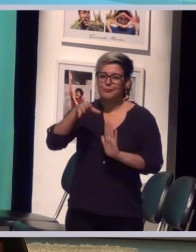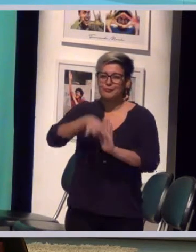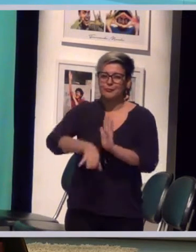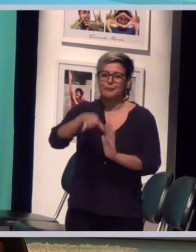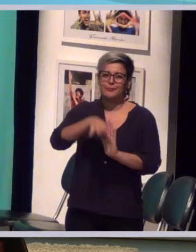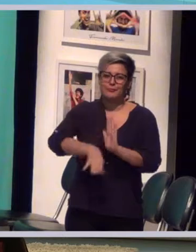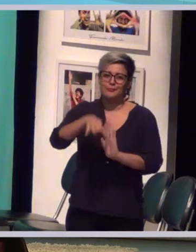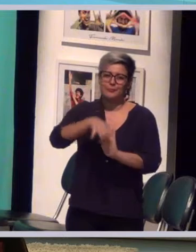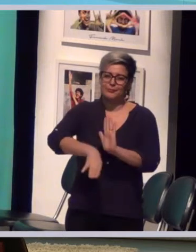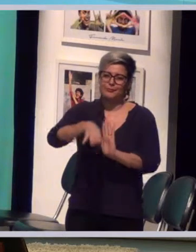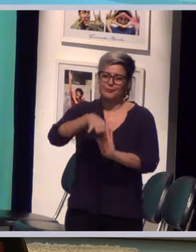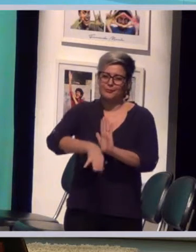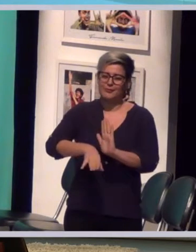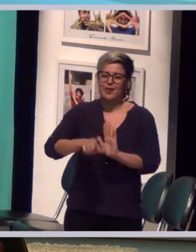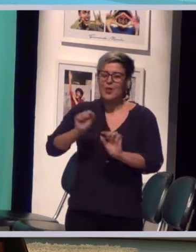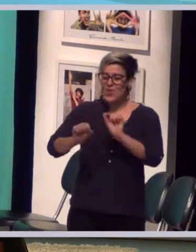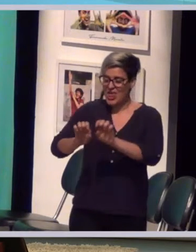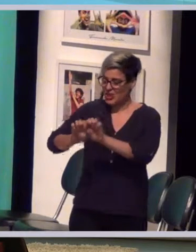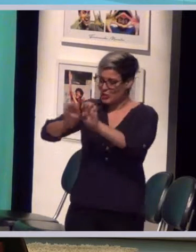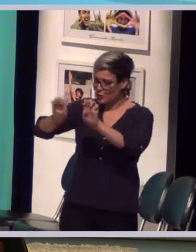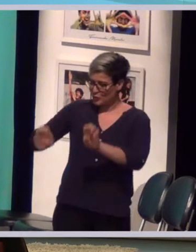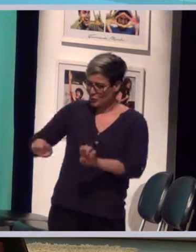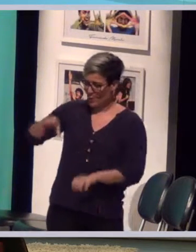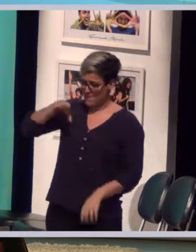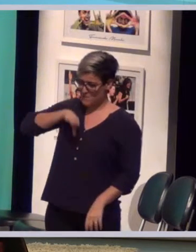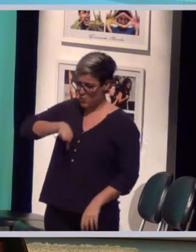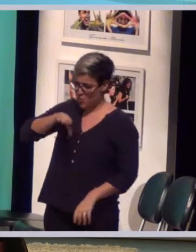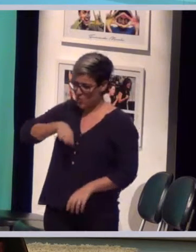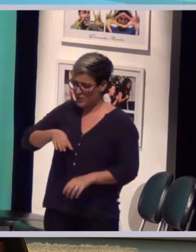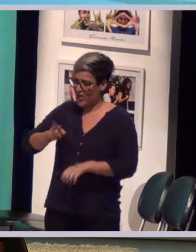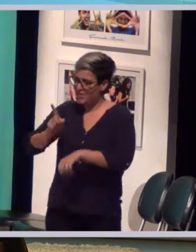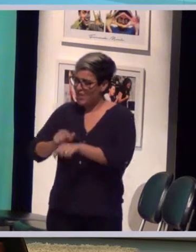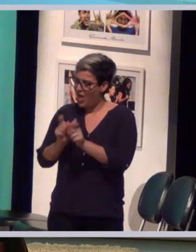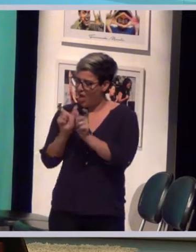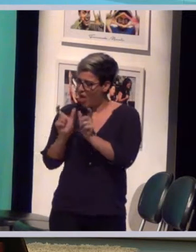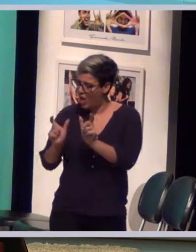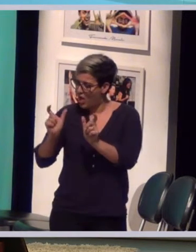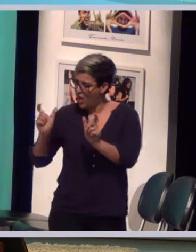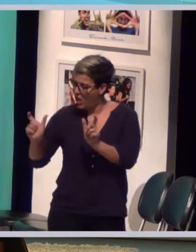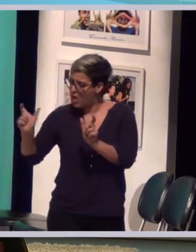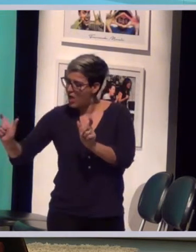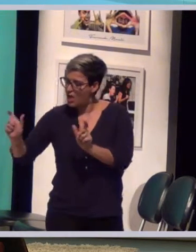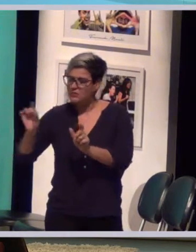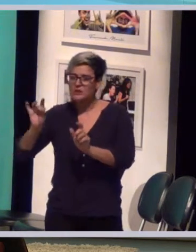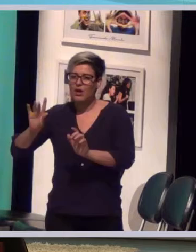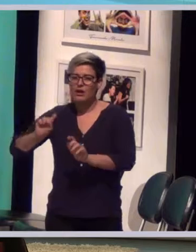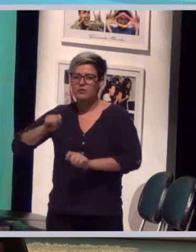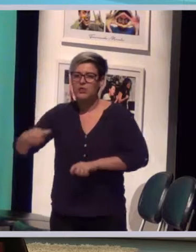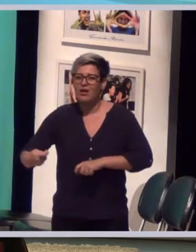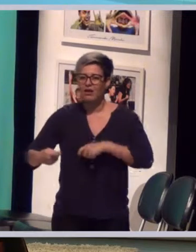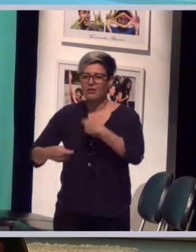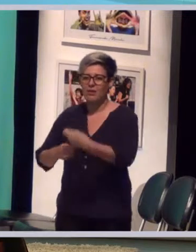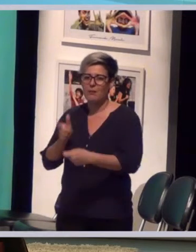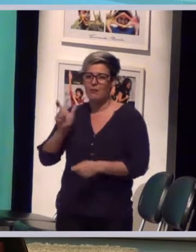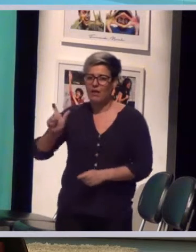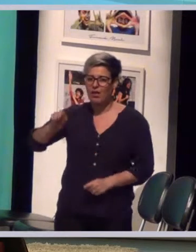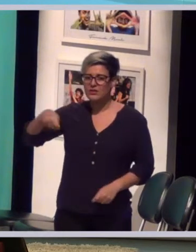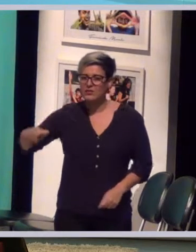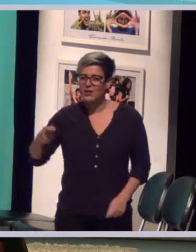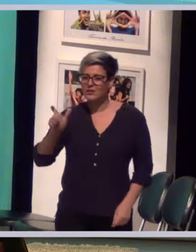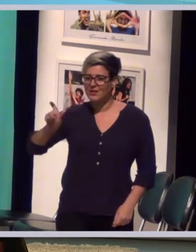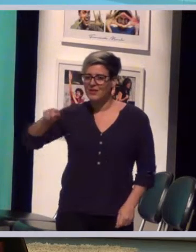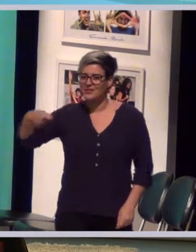lógica do português, a estrutura do português, numa codificação temporal das informações, só colocando sinais, né? E não